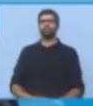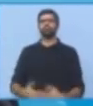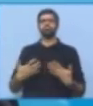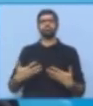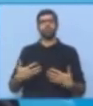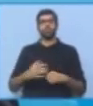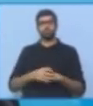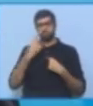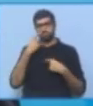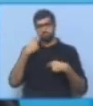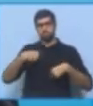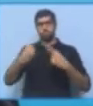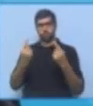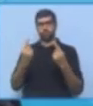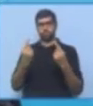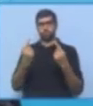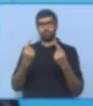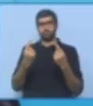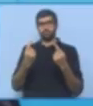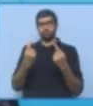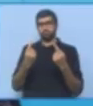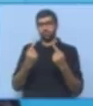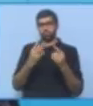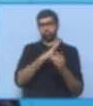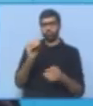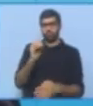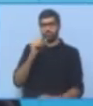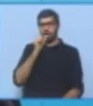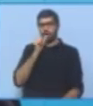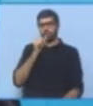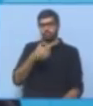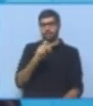agora revela-se, através de João Batista